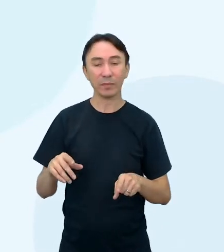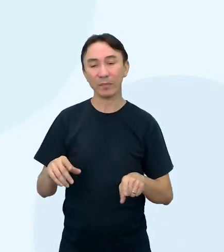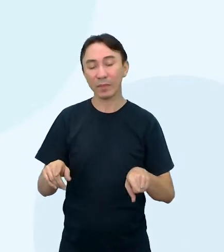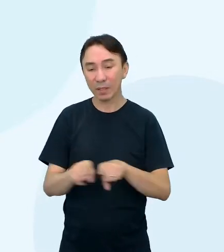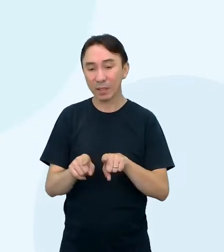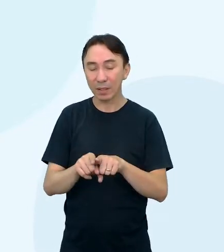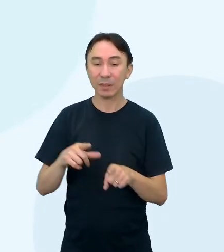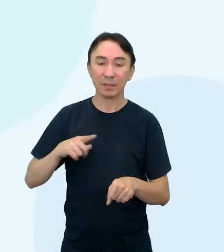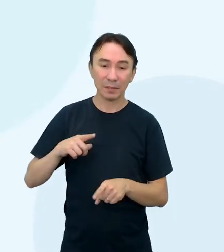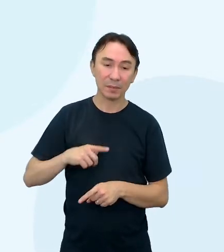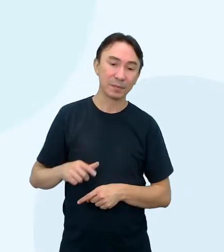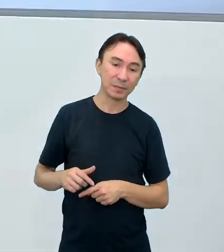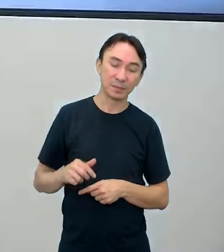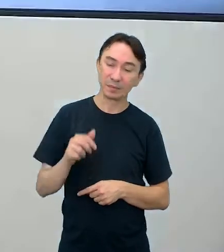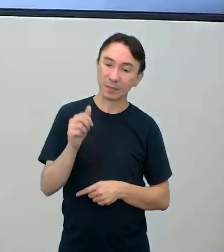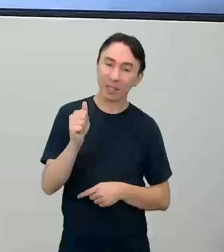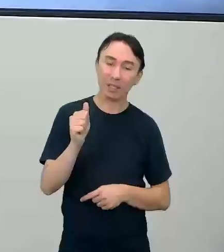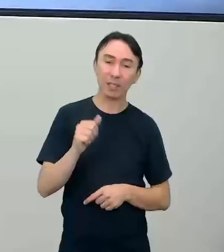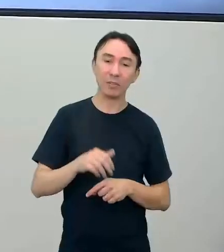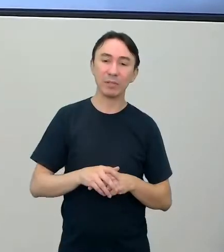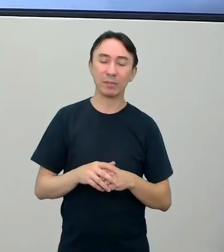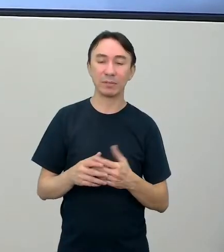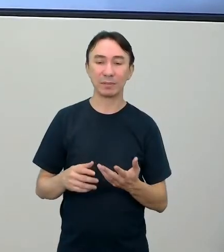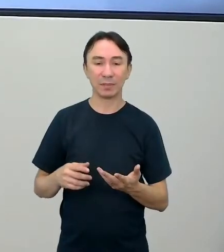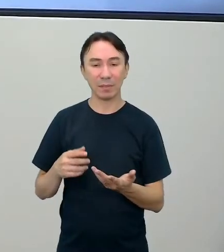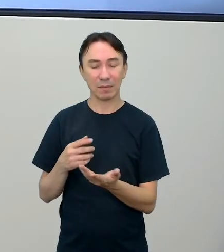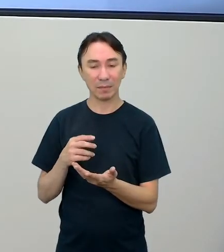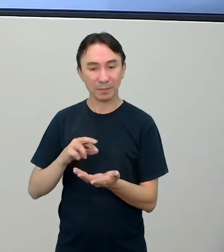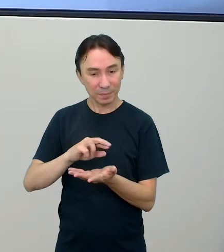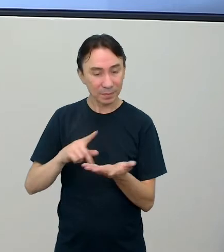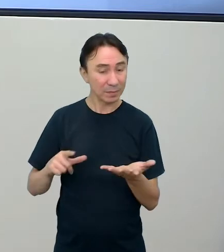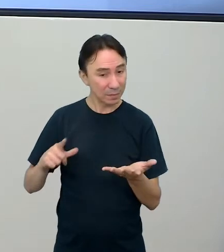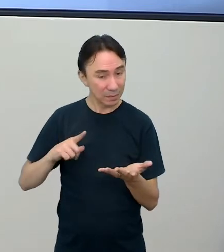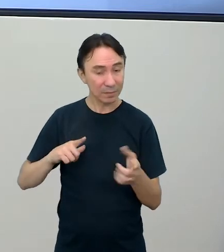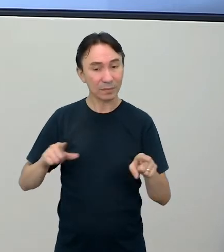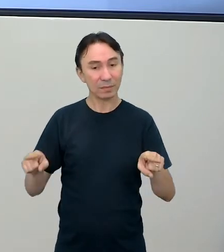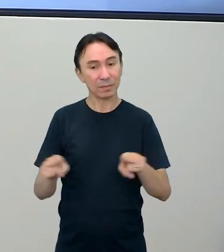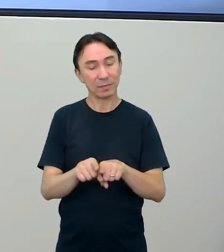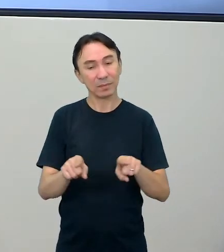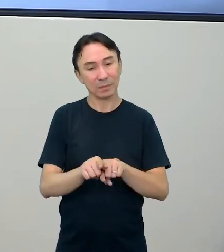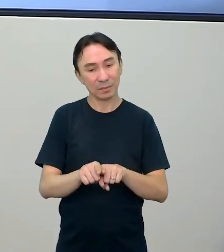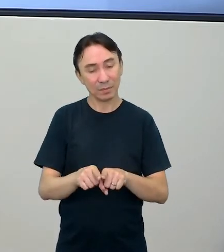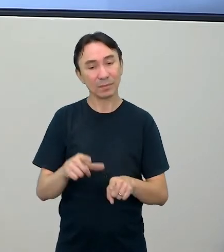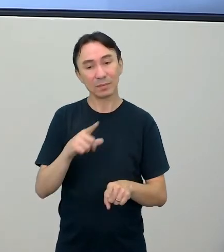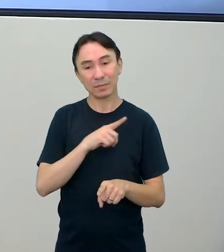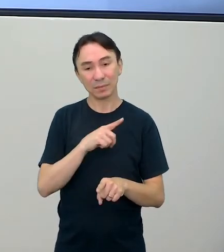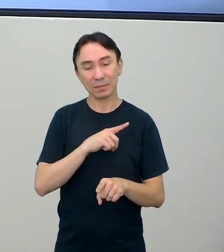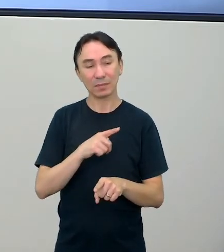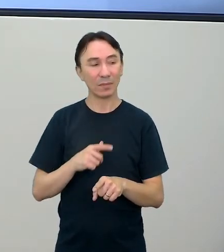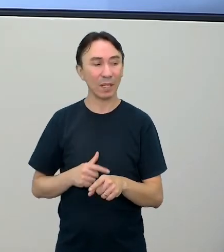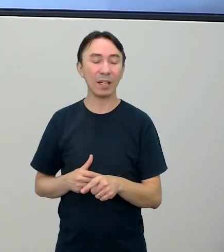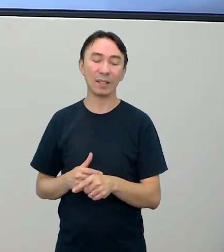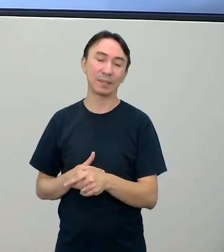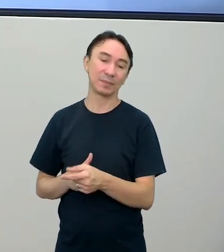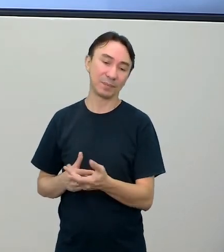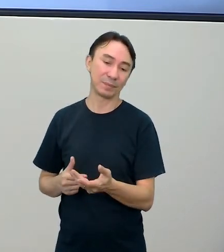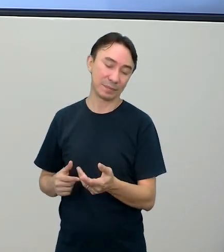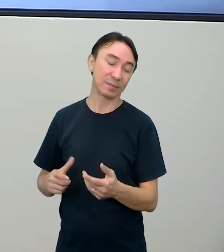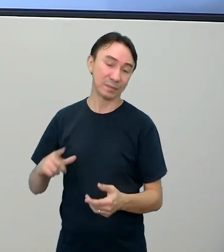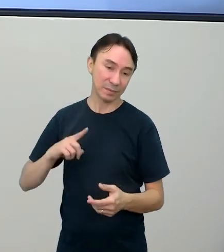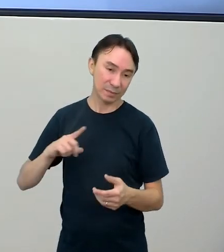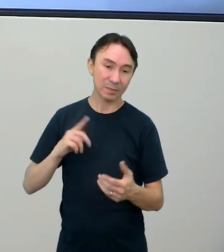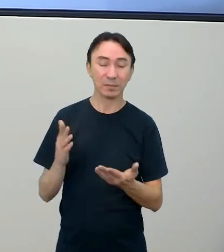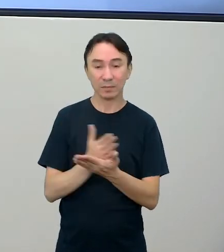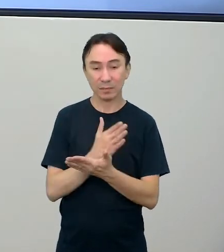composição alumínio, ou alumínio associado também ao silício. E aí a gente tem aí estruturas, né, mais complexas